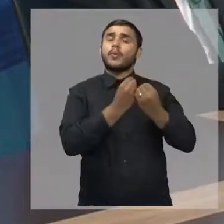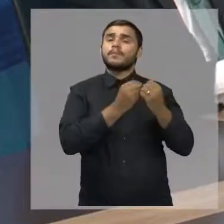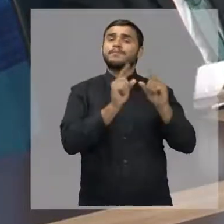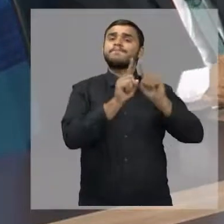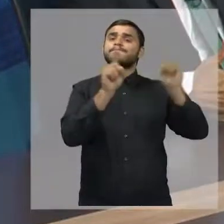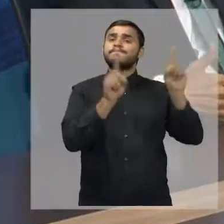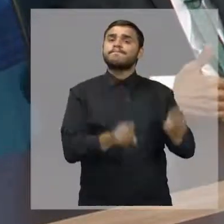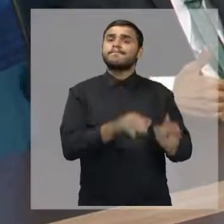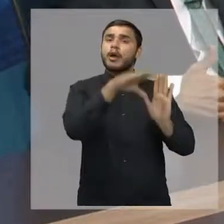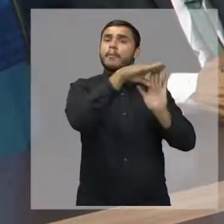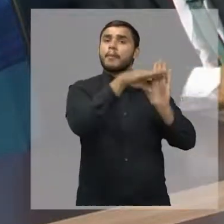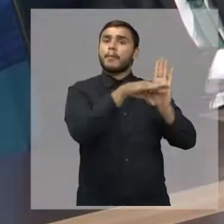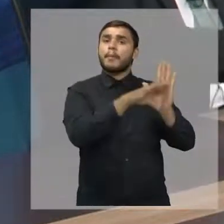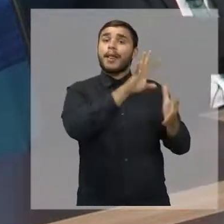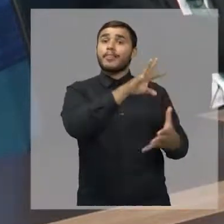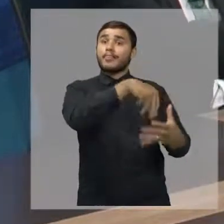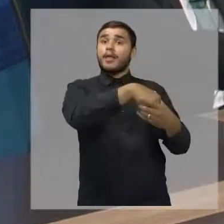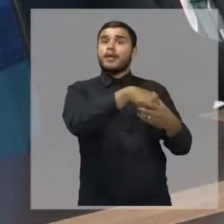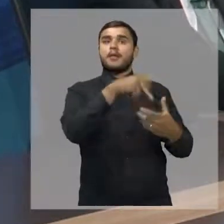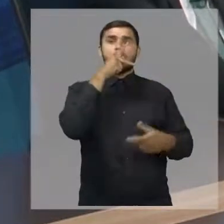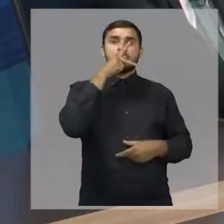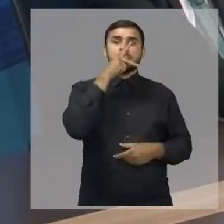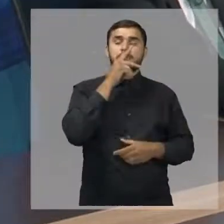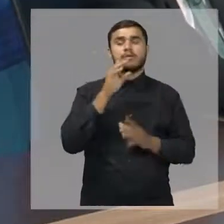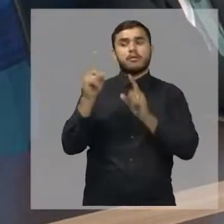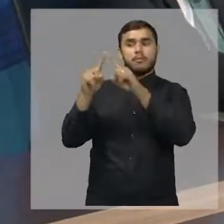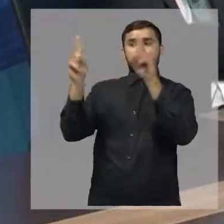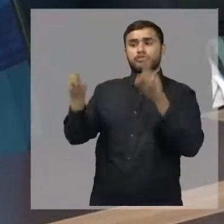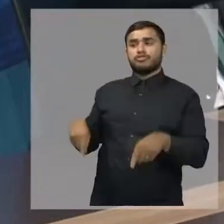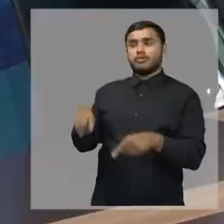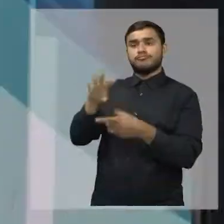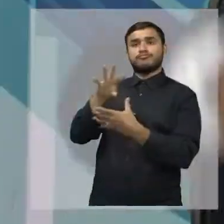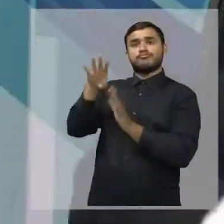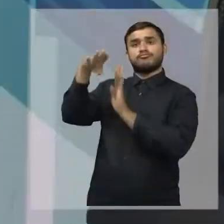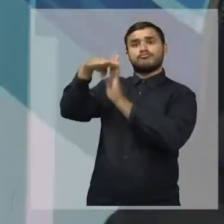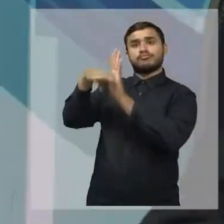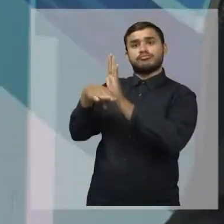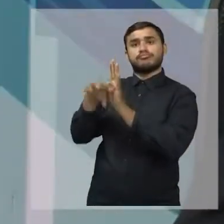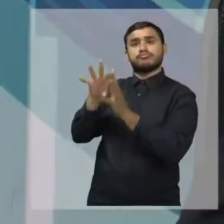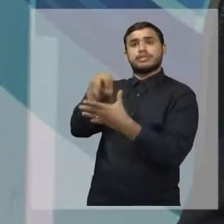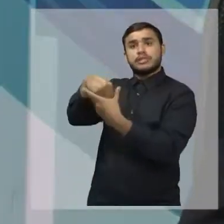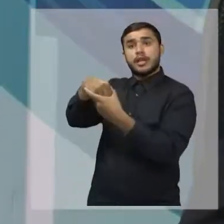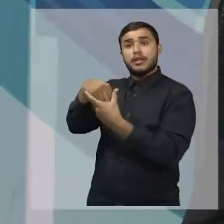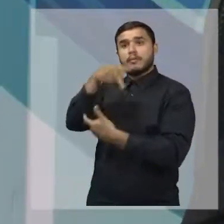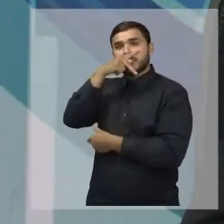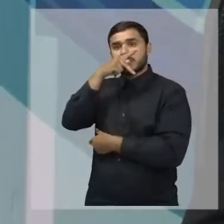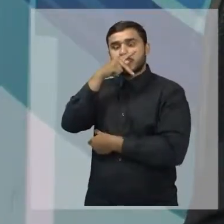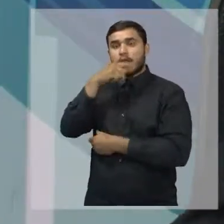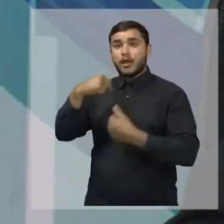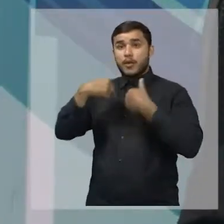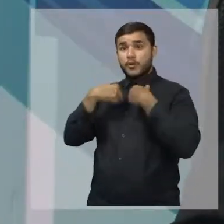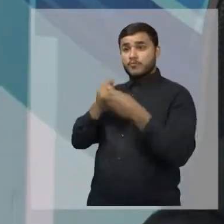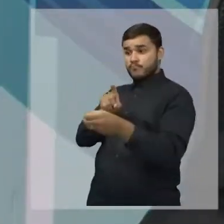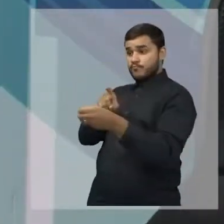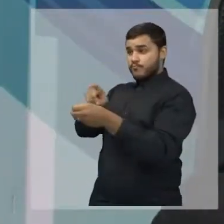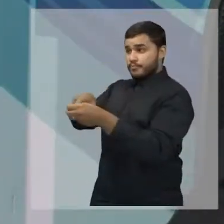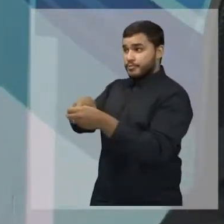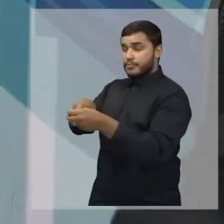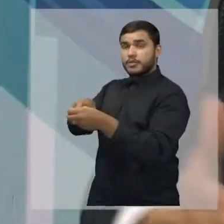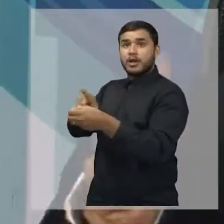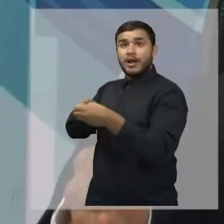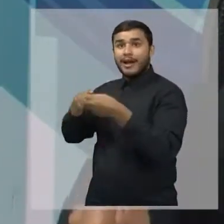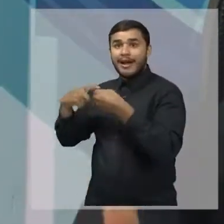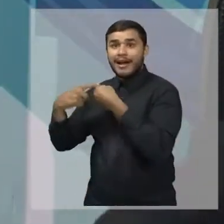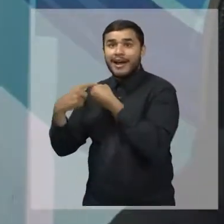diretrizes. As pessoas se filiam não por se identificarem com aquela ideologia partidária. De um modo geral, é